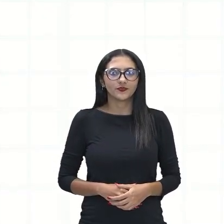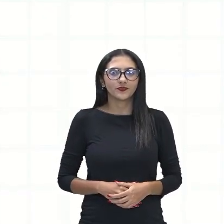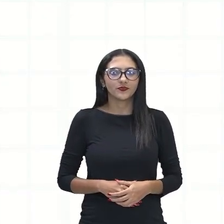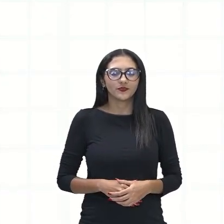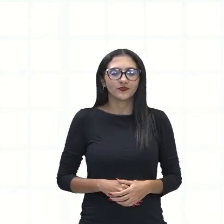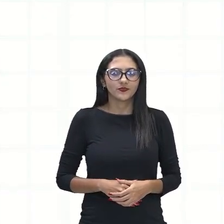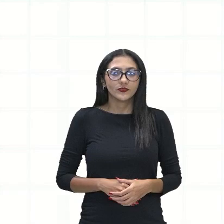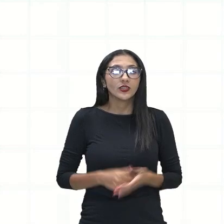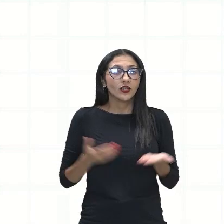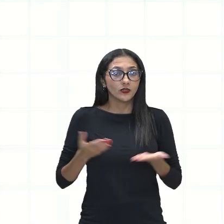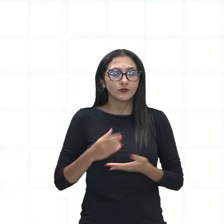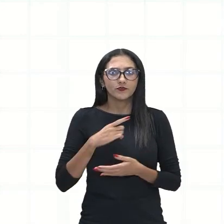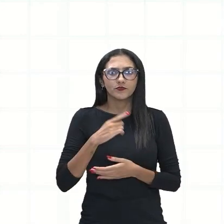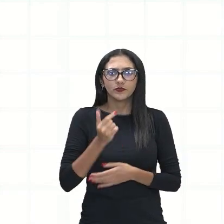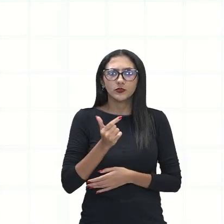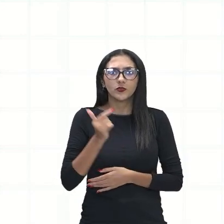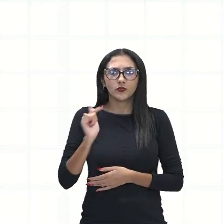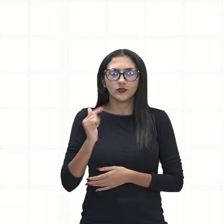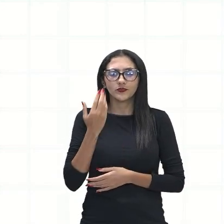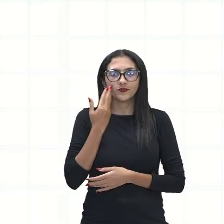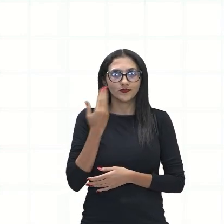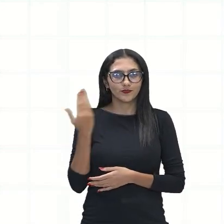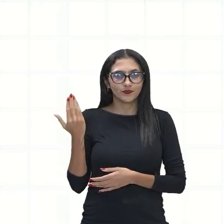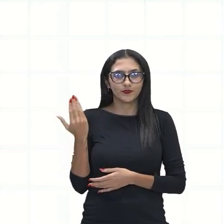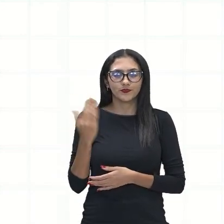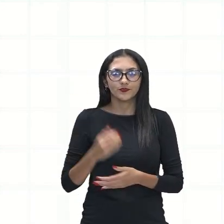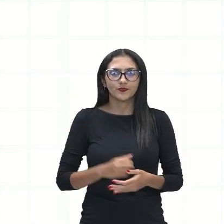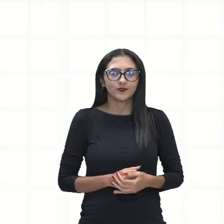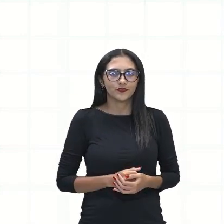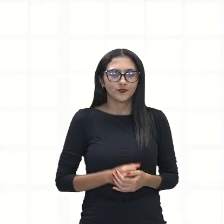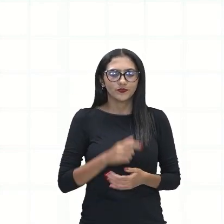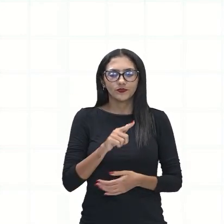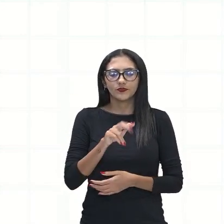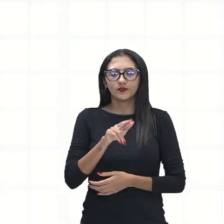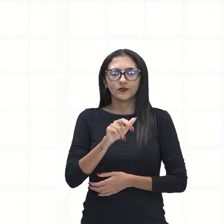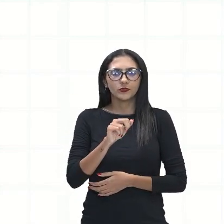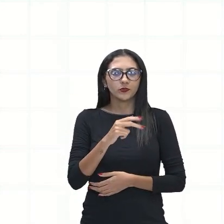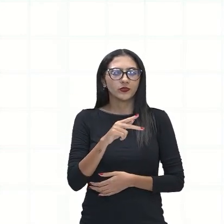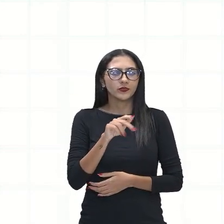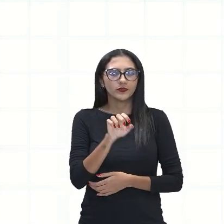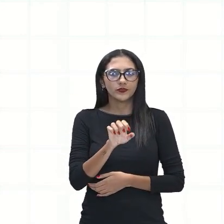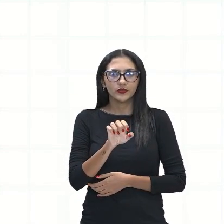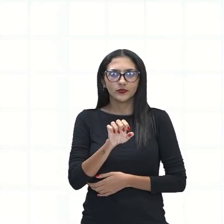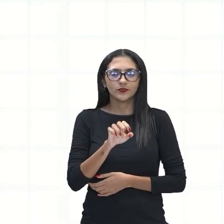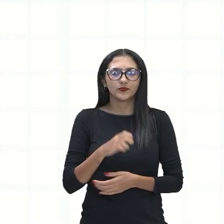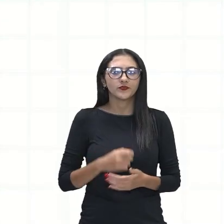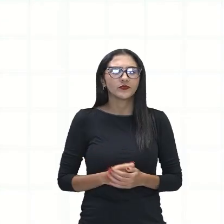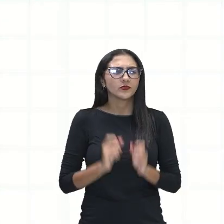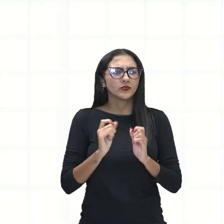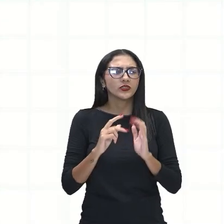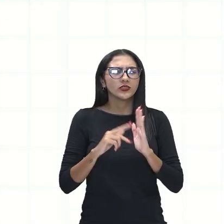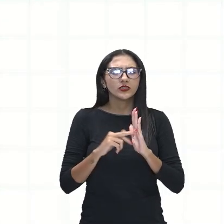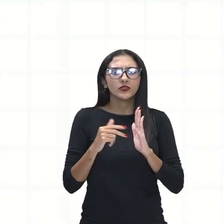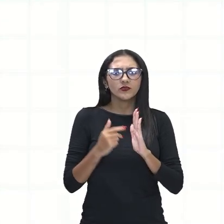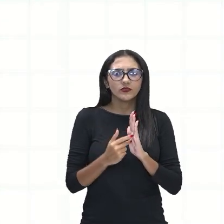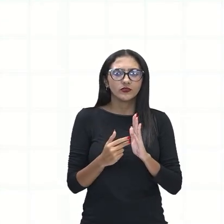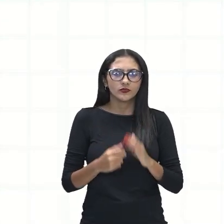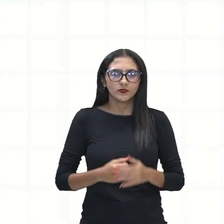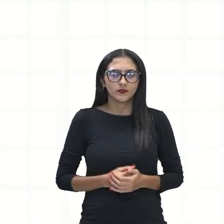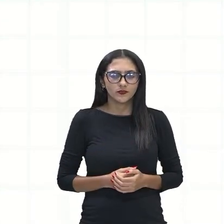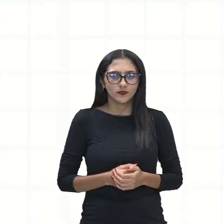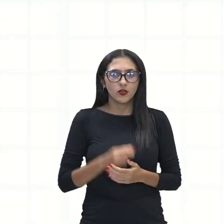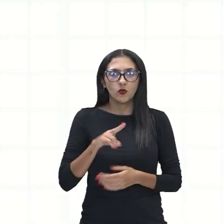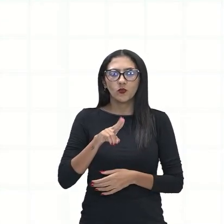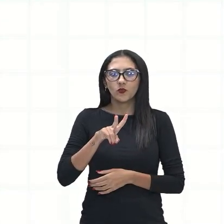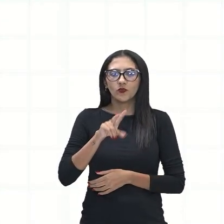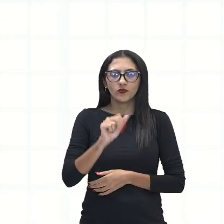temos mais aqui. Pensem aí, grape, grape. Grape quer dizer uva.